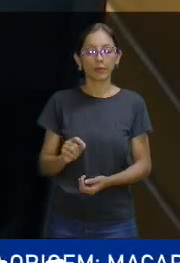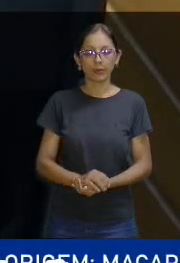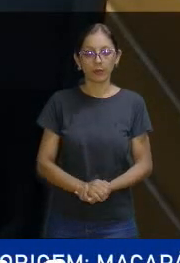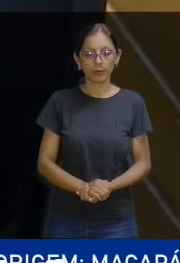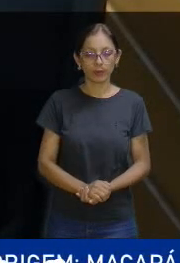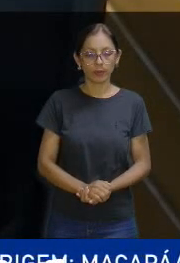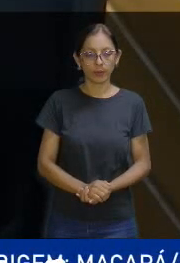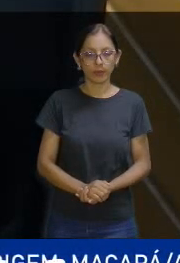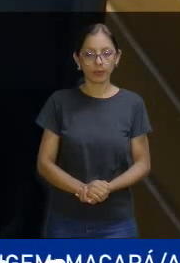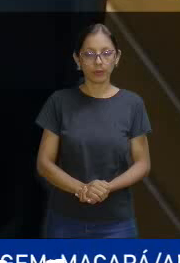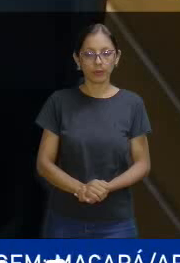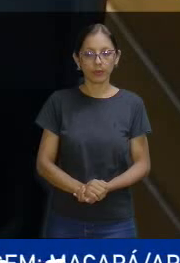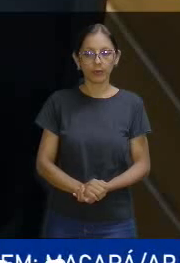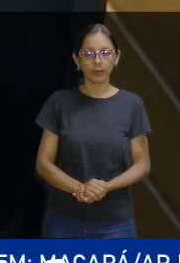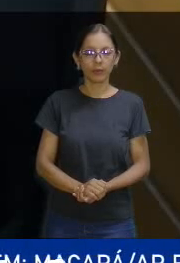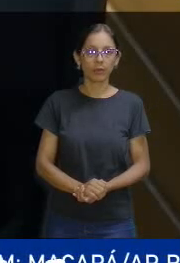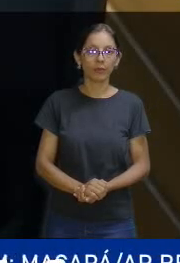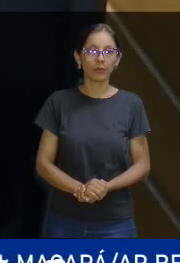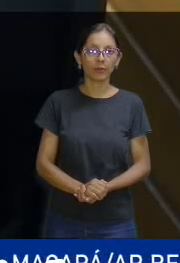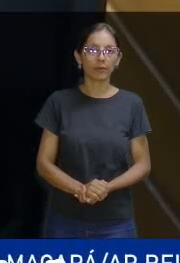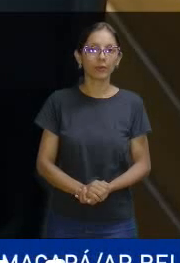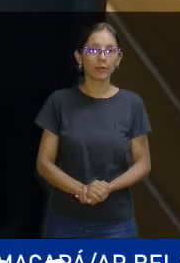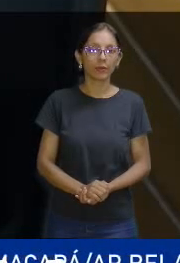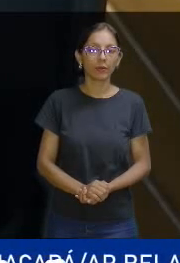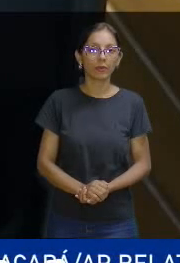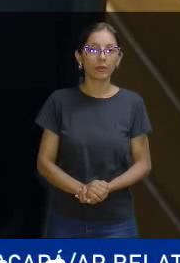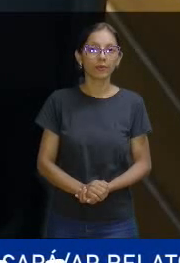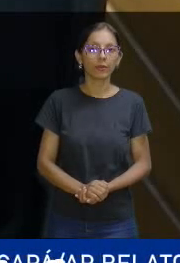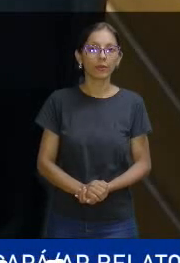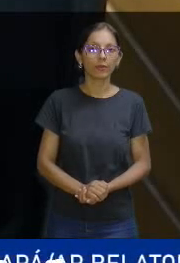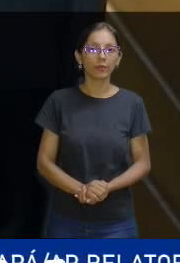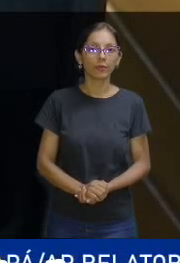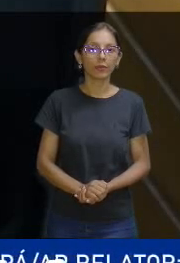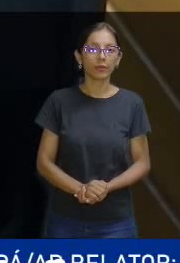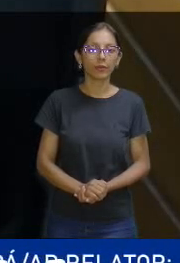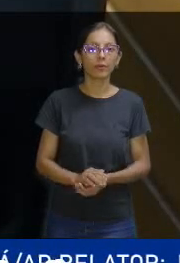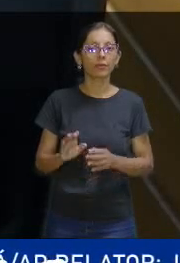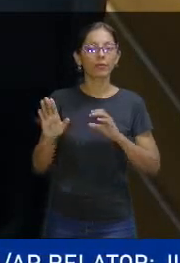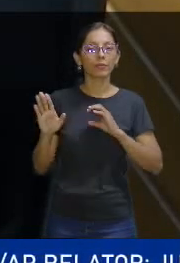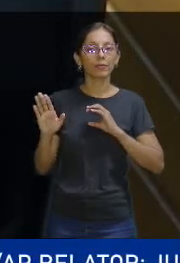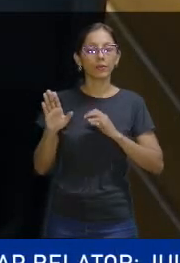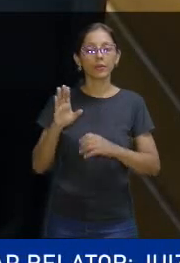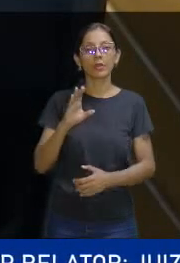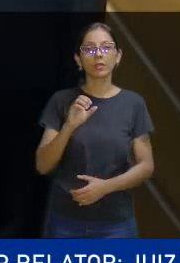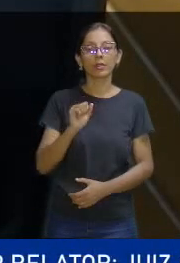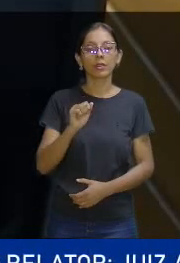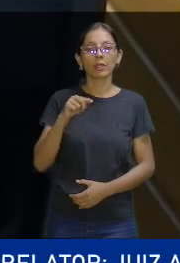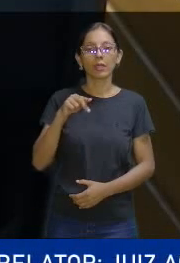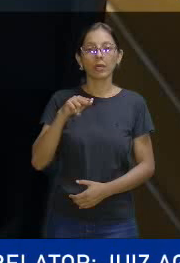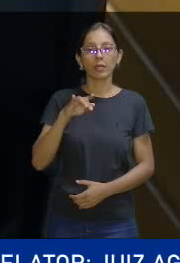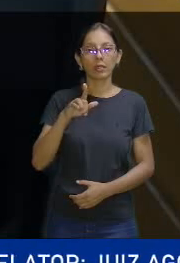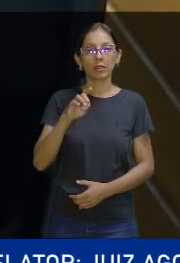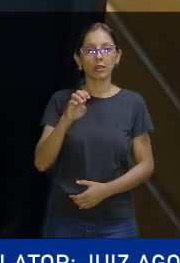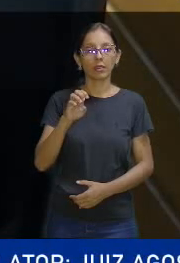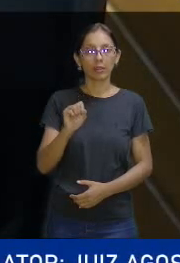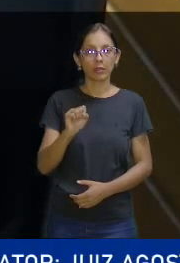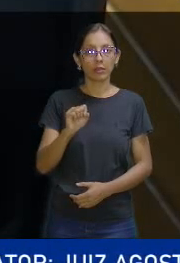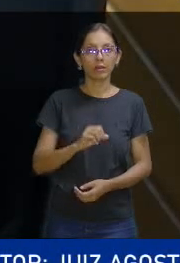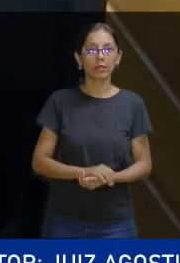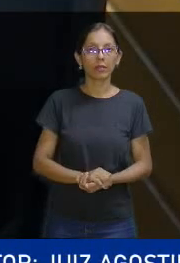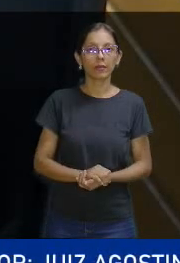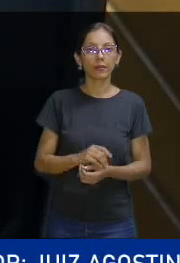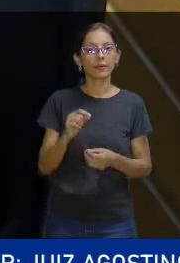Aquiles Eduardo Pontes Campos, Aquiles Eduardo Campos